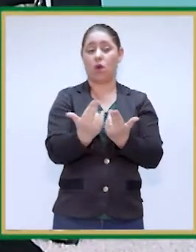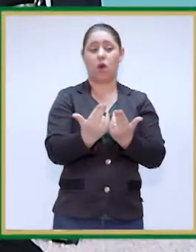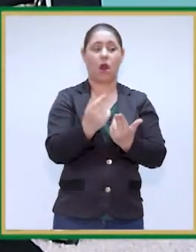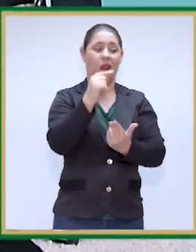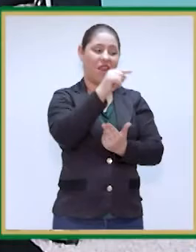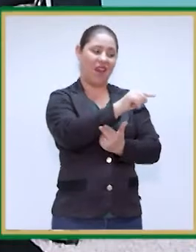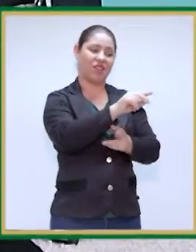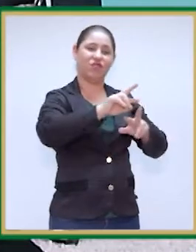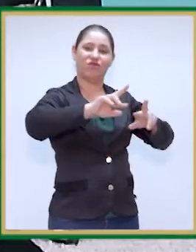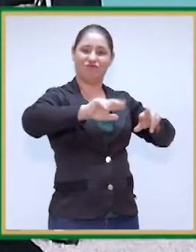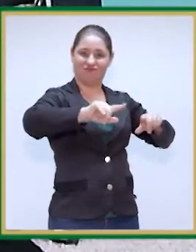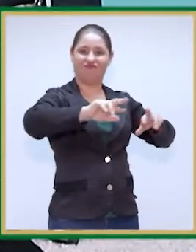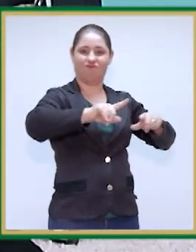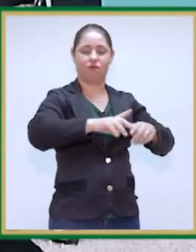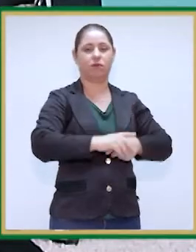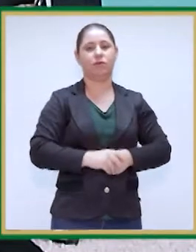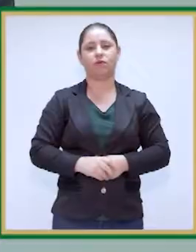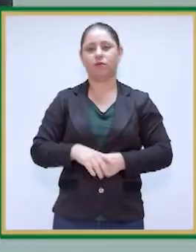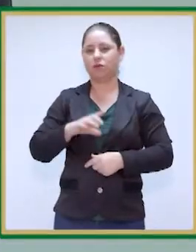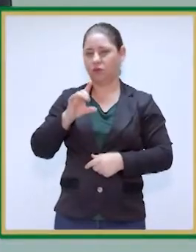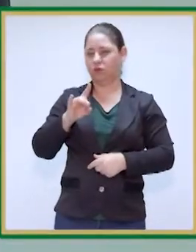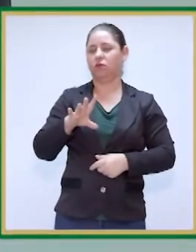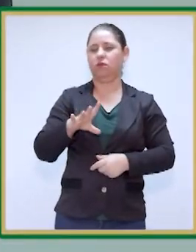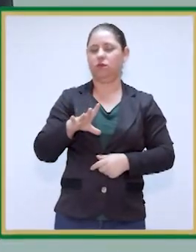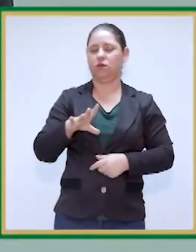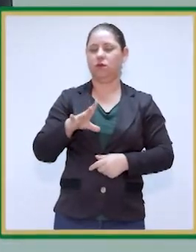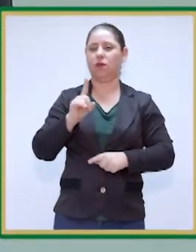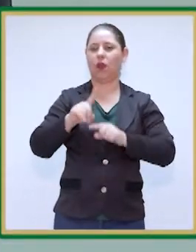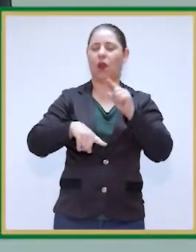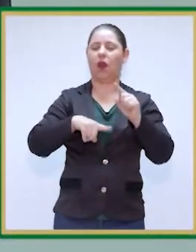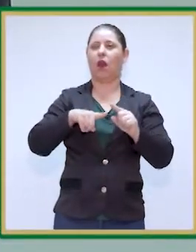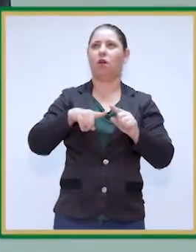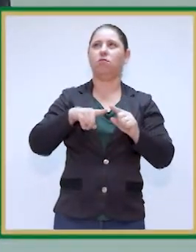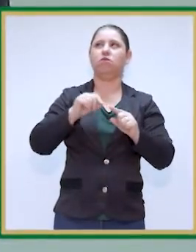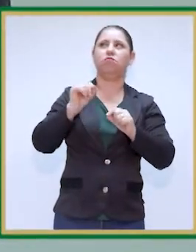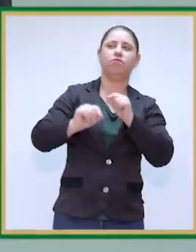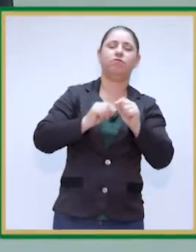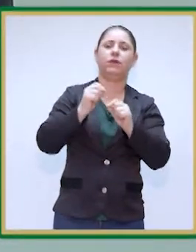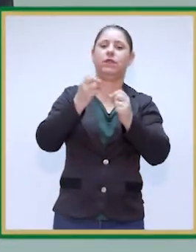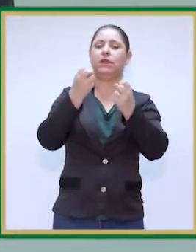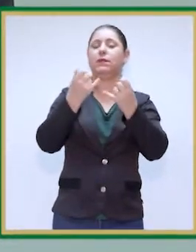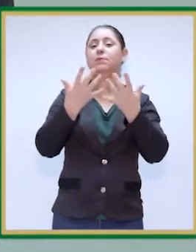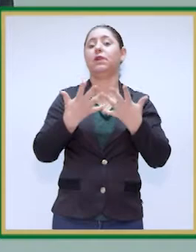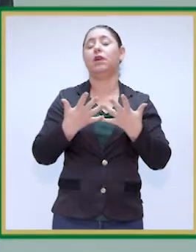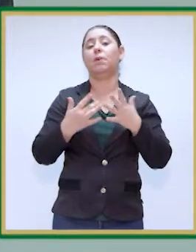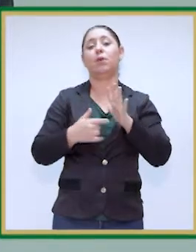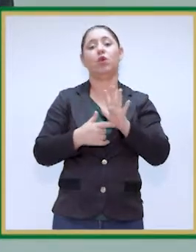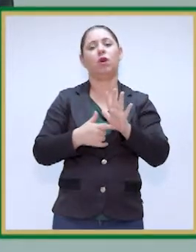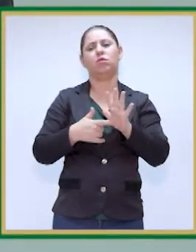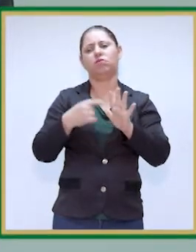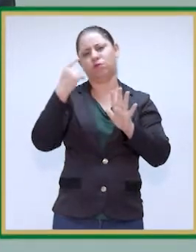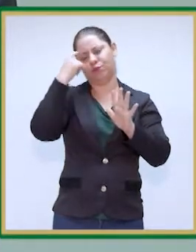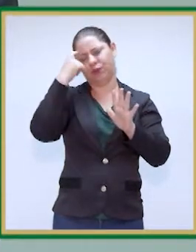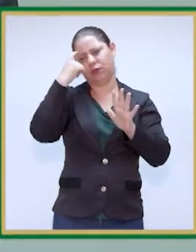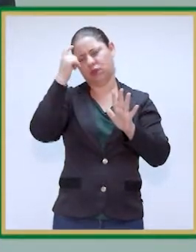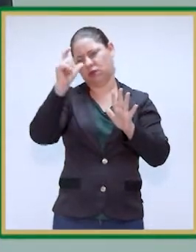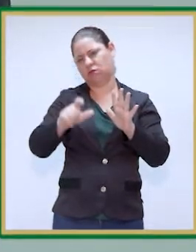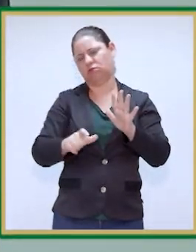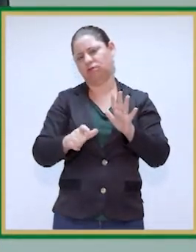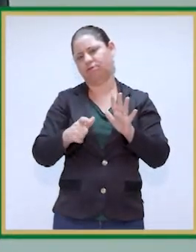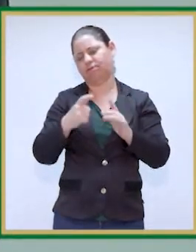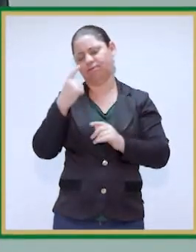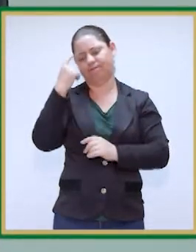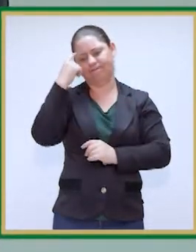é aqui fora, e lá é totalmente diferente. Só para a gente dar só para dar um dado, assim, acho que ninguém para